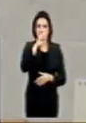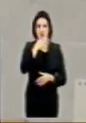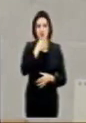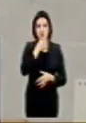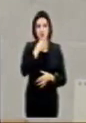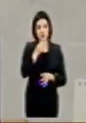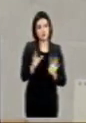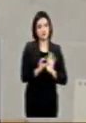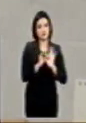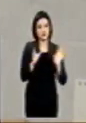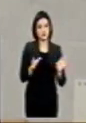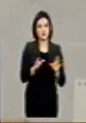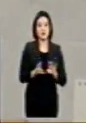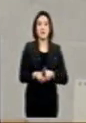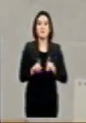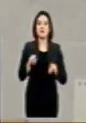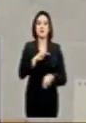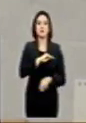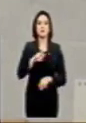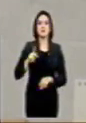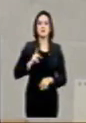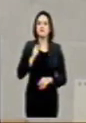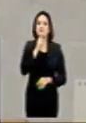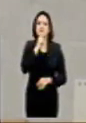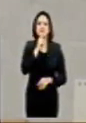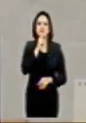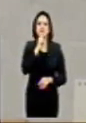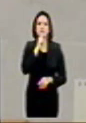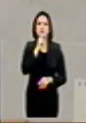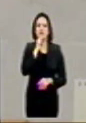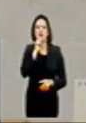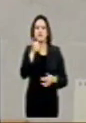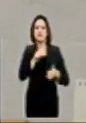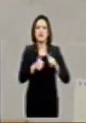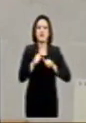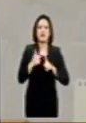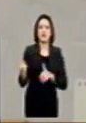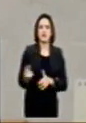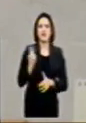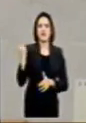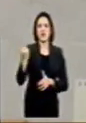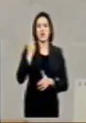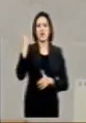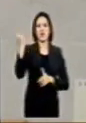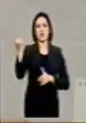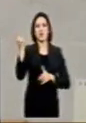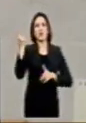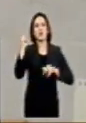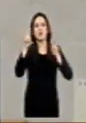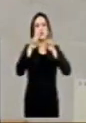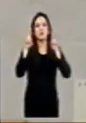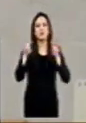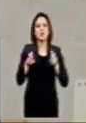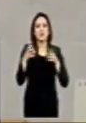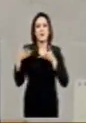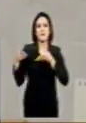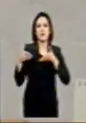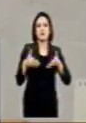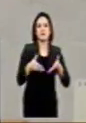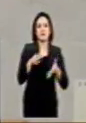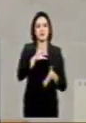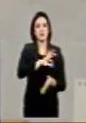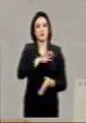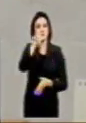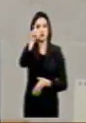juízo de valor sequer sobre a participação dos policiais na prática, em